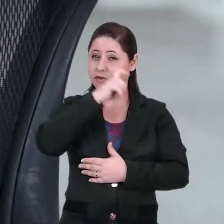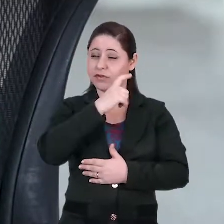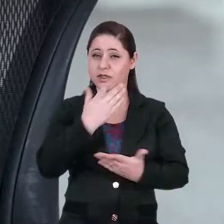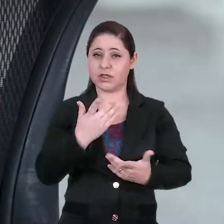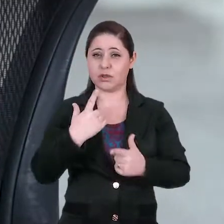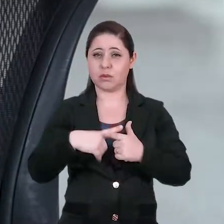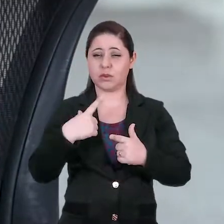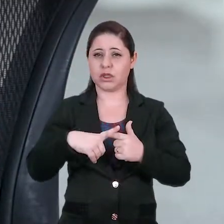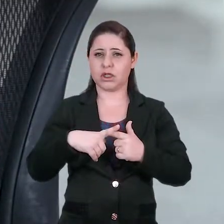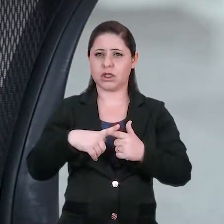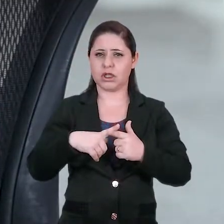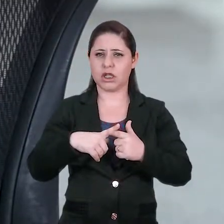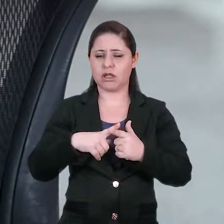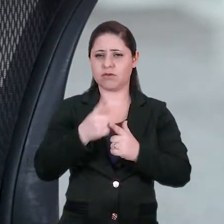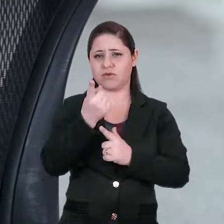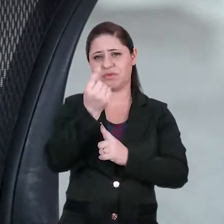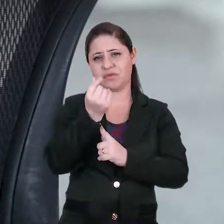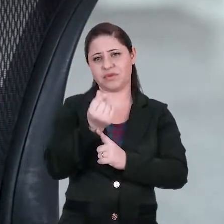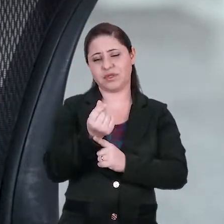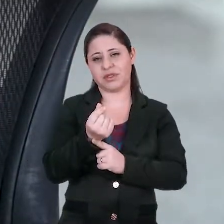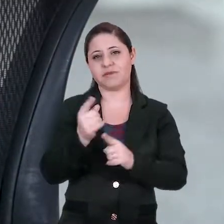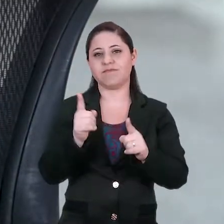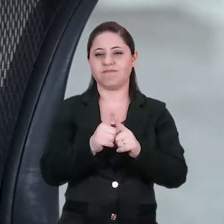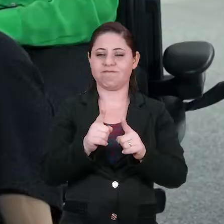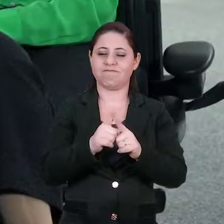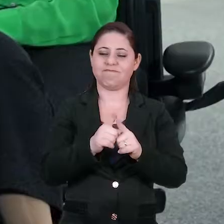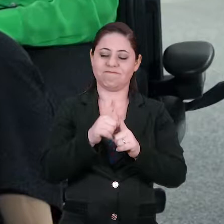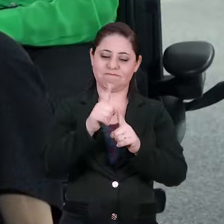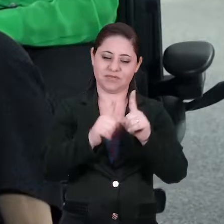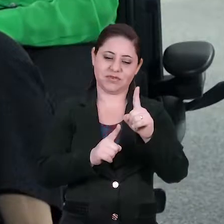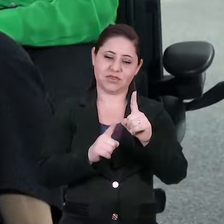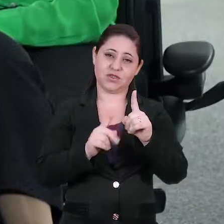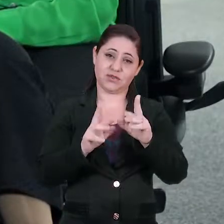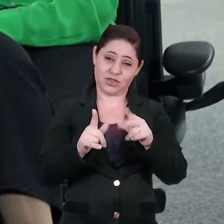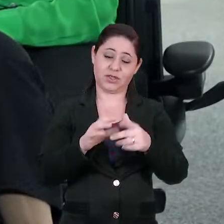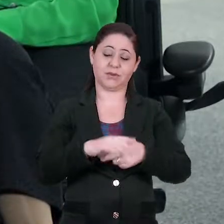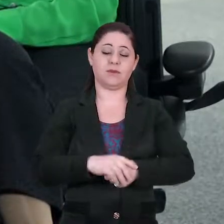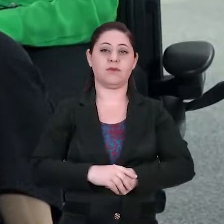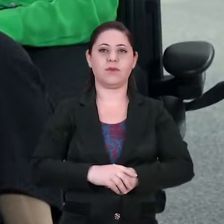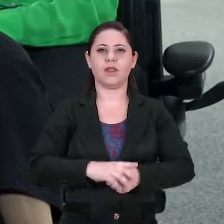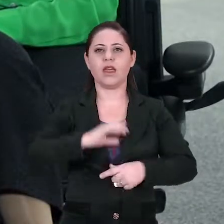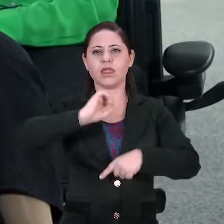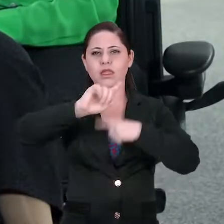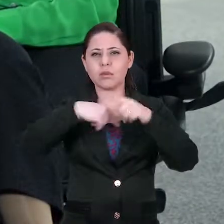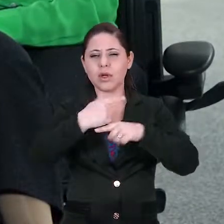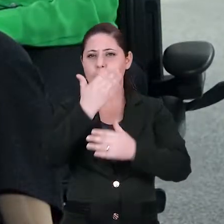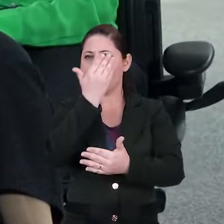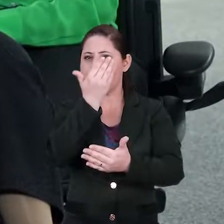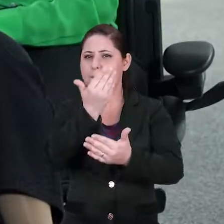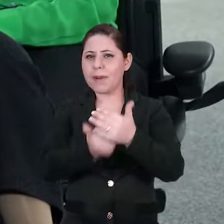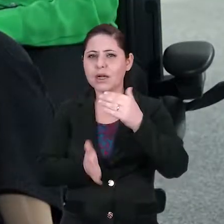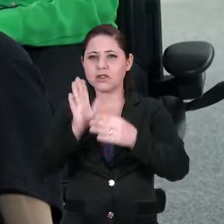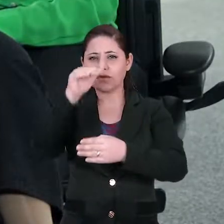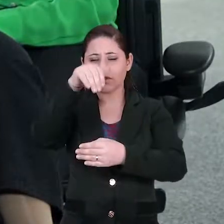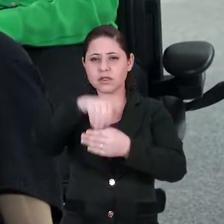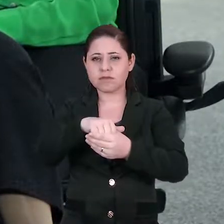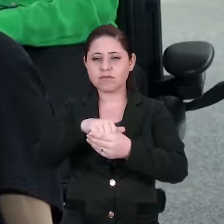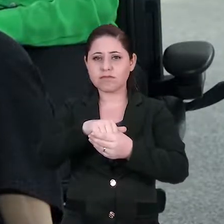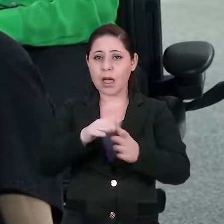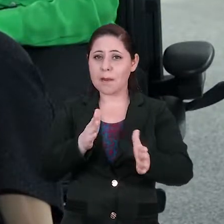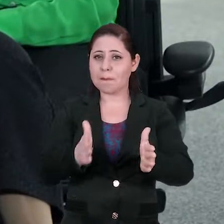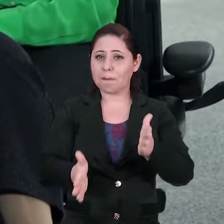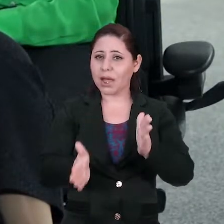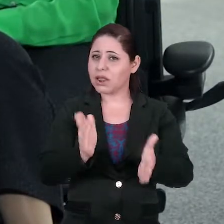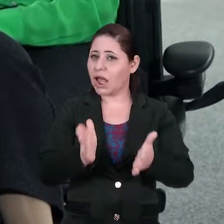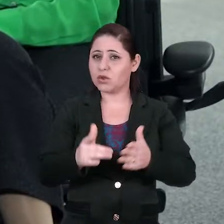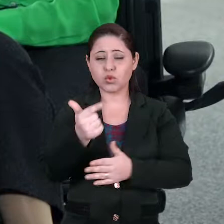principalmente o embate financeiro foi descomunal. E depois você perde a eleição, fica sem mandato, mas